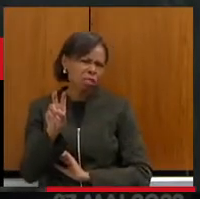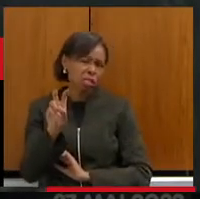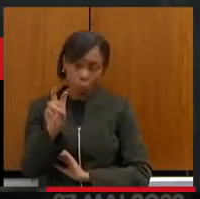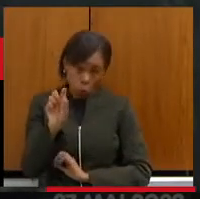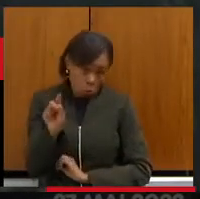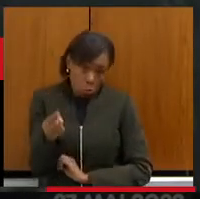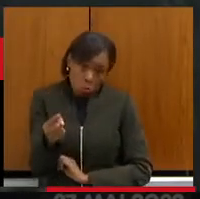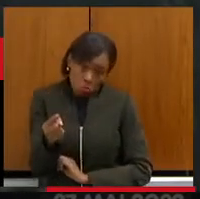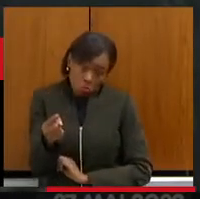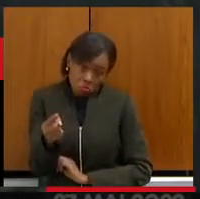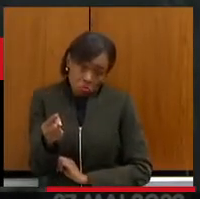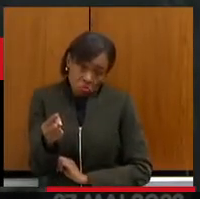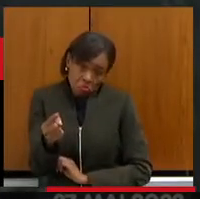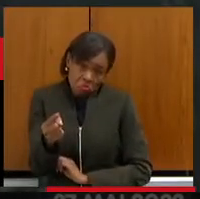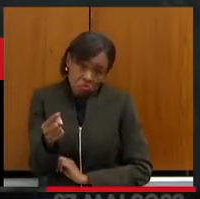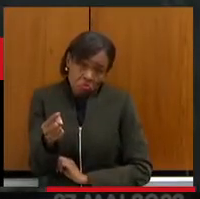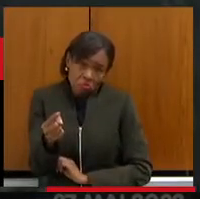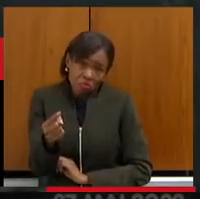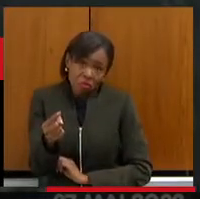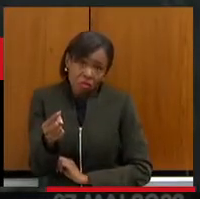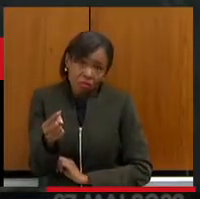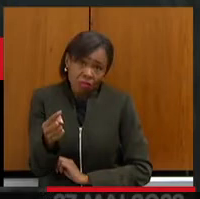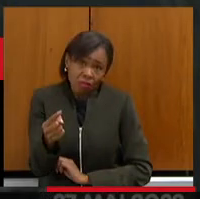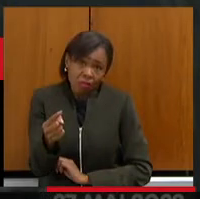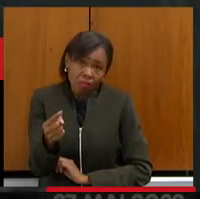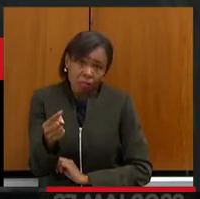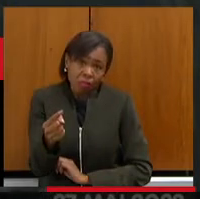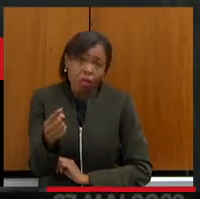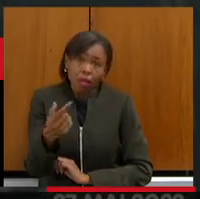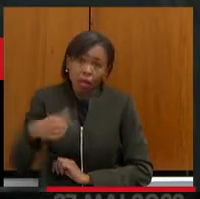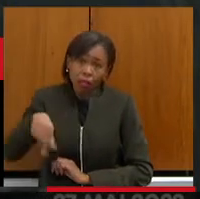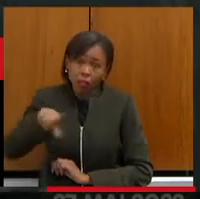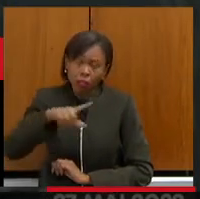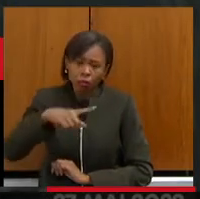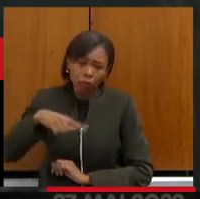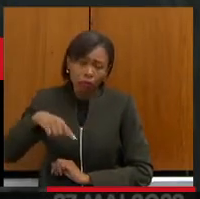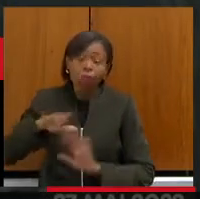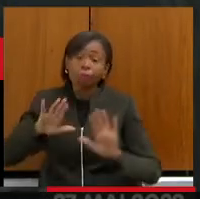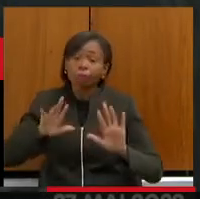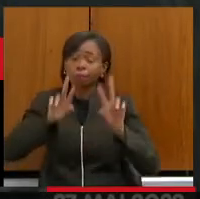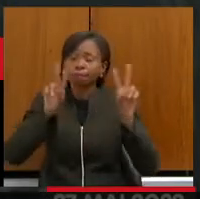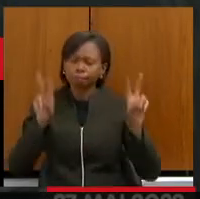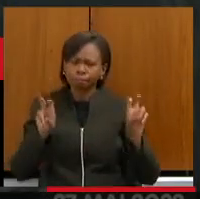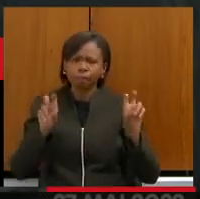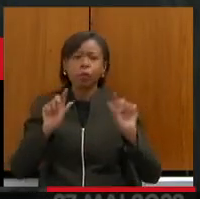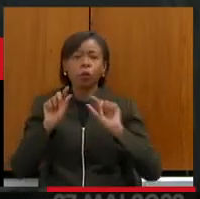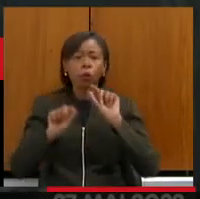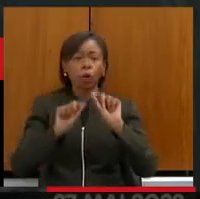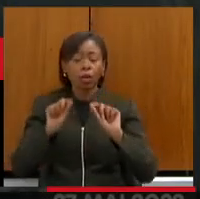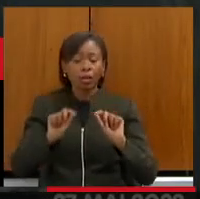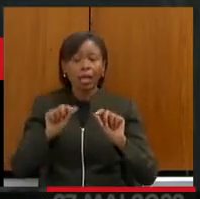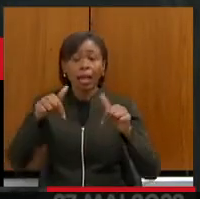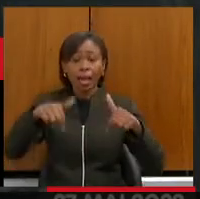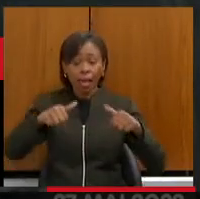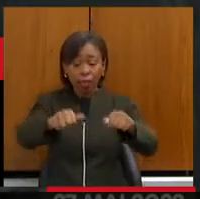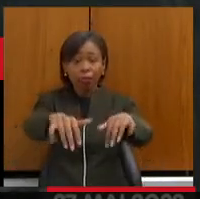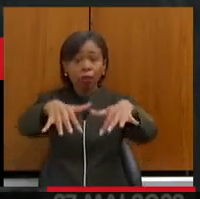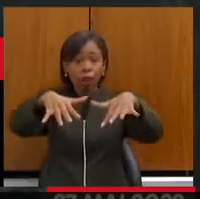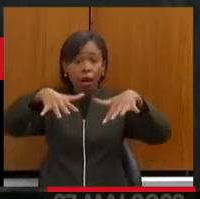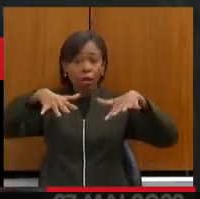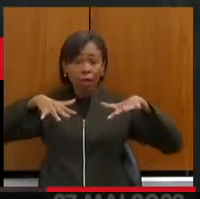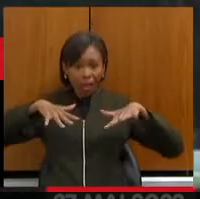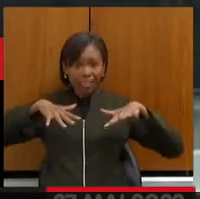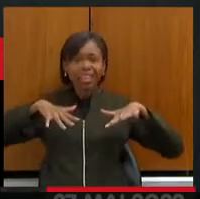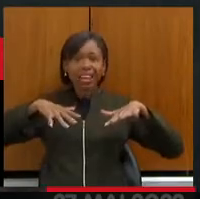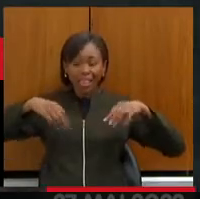cinco mil e cujos restos encheriam doze terras fecha o "pedido e esse Parlamento Faz Parte dessas terras